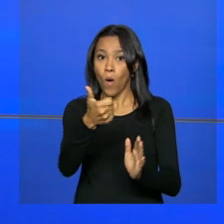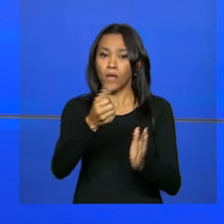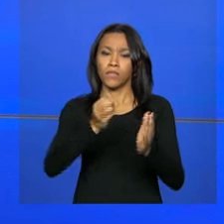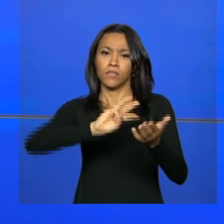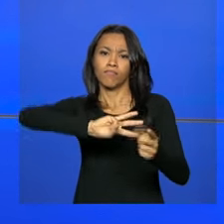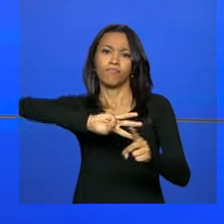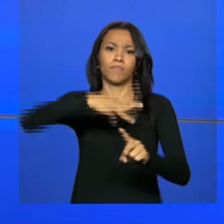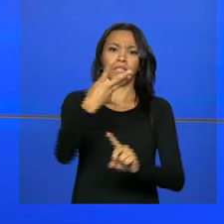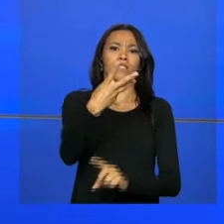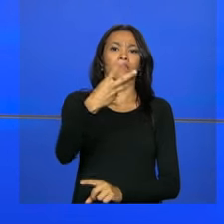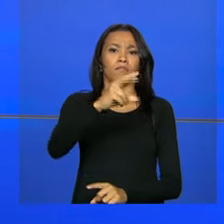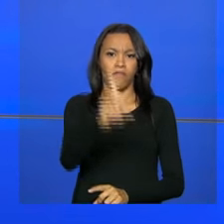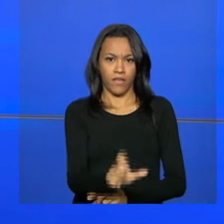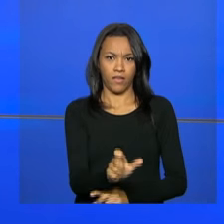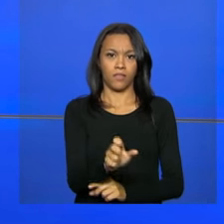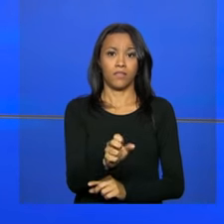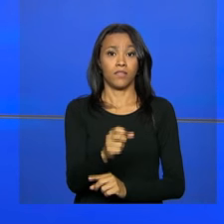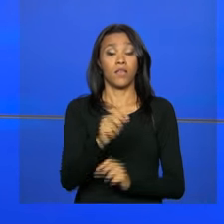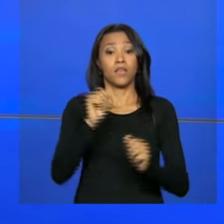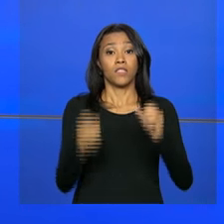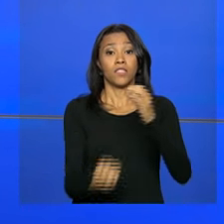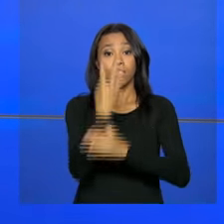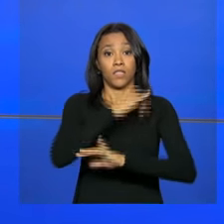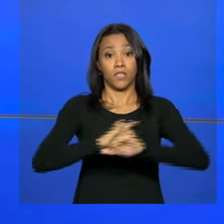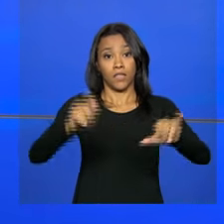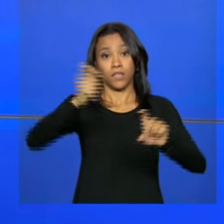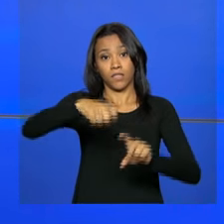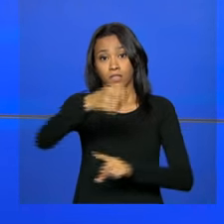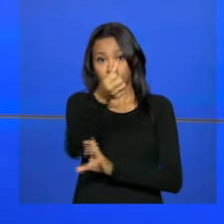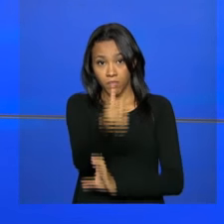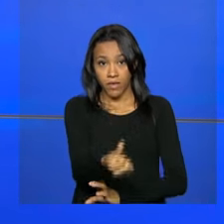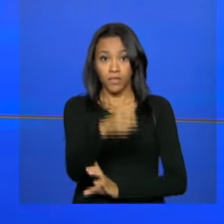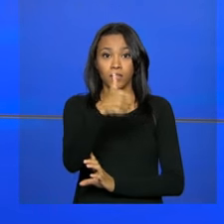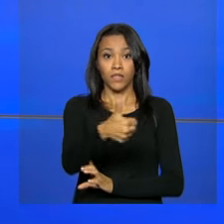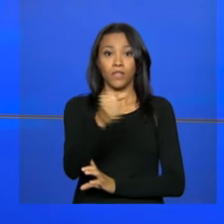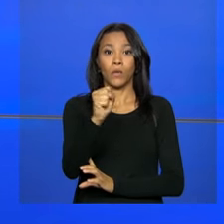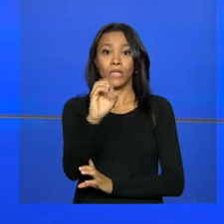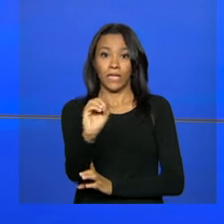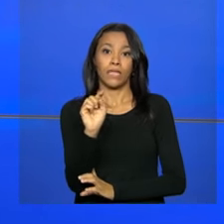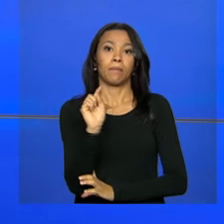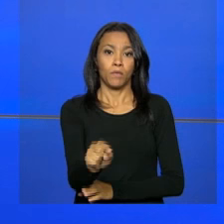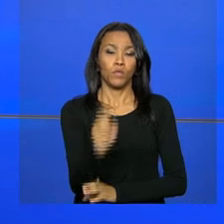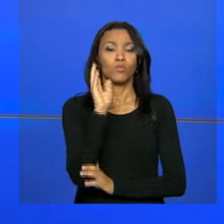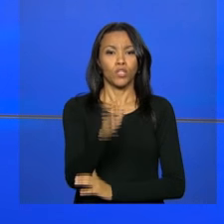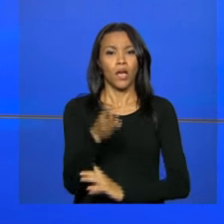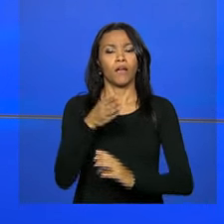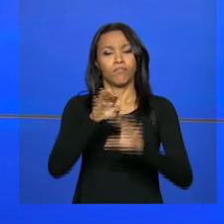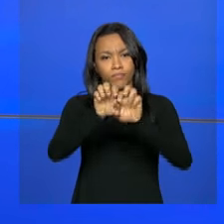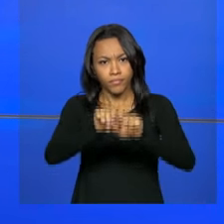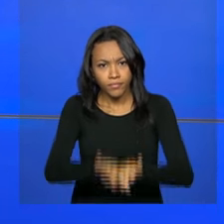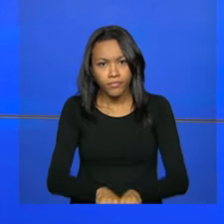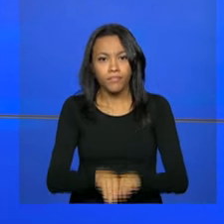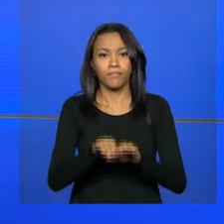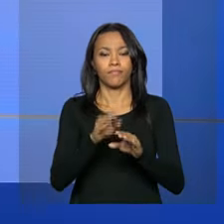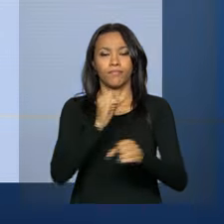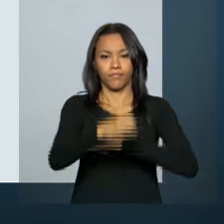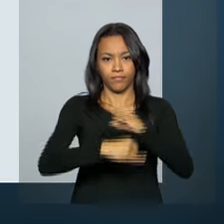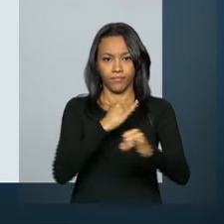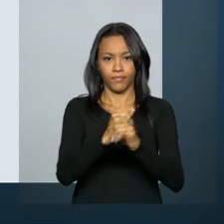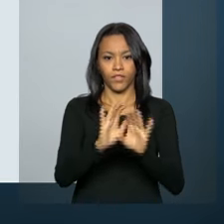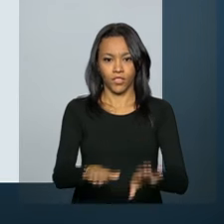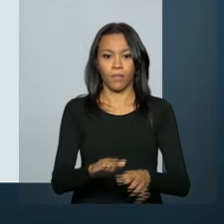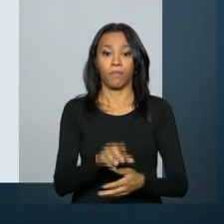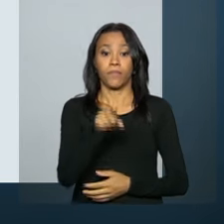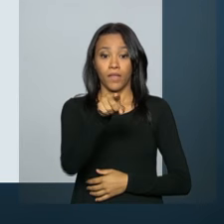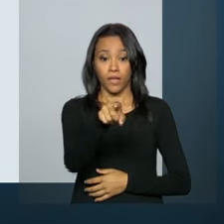ano passado lançada há se meses cerca de 180.000 contribuintes já baixaram a ferramenta o